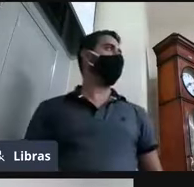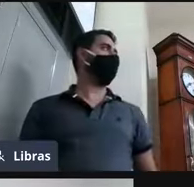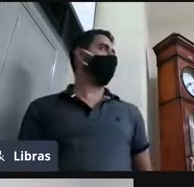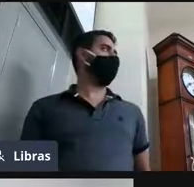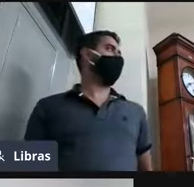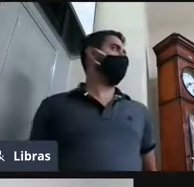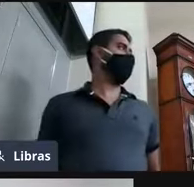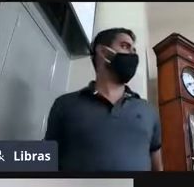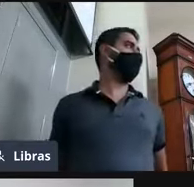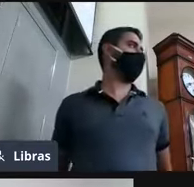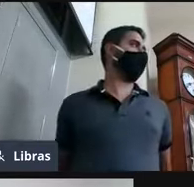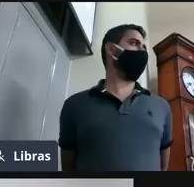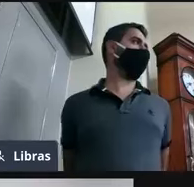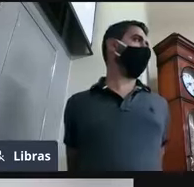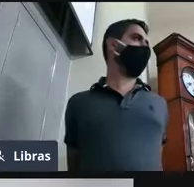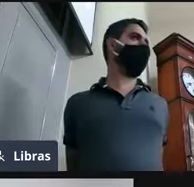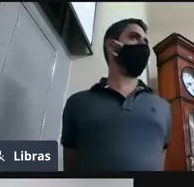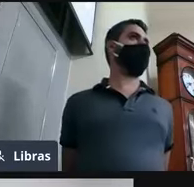vereadora, a vereadora Tchelo.